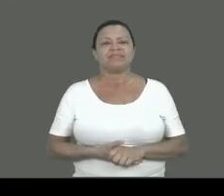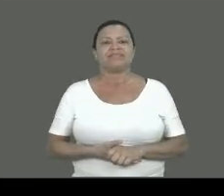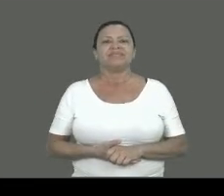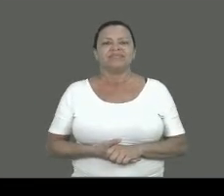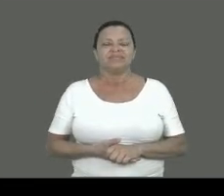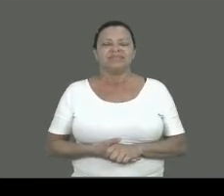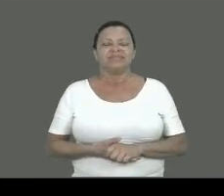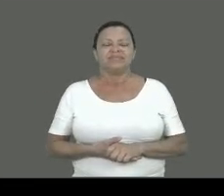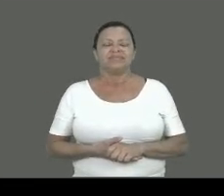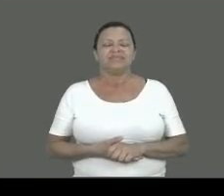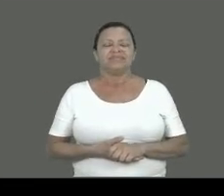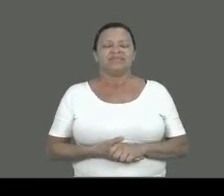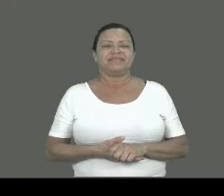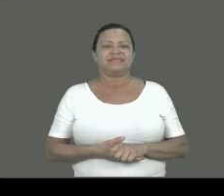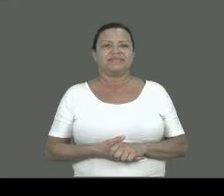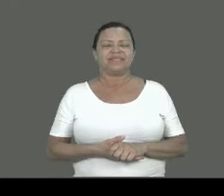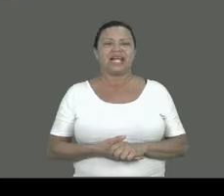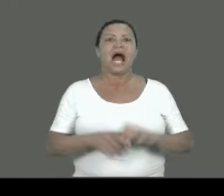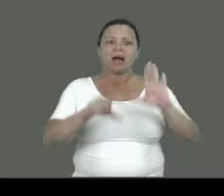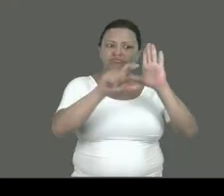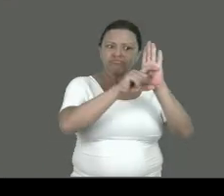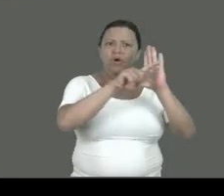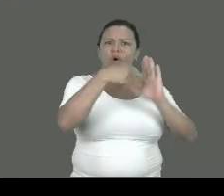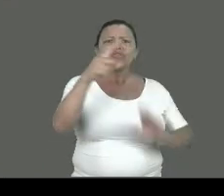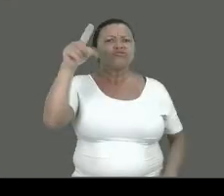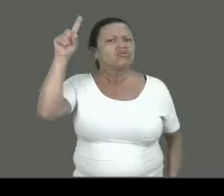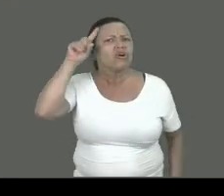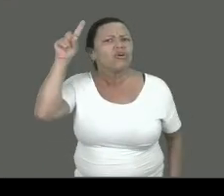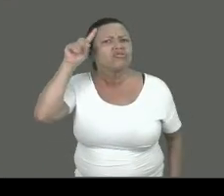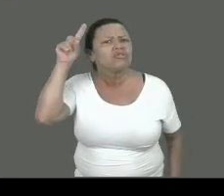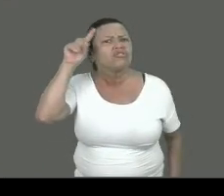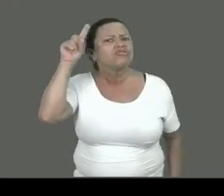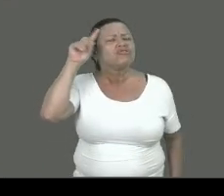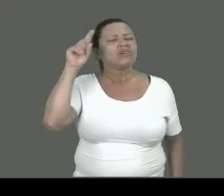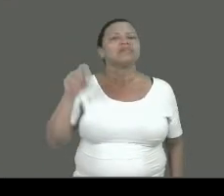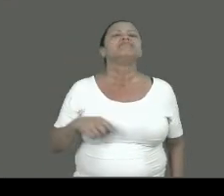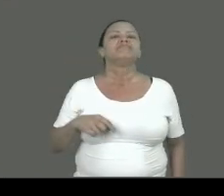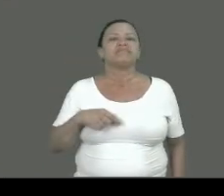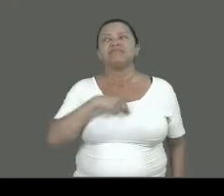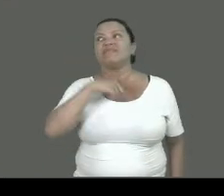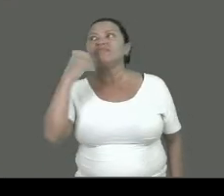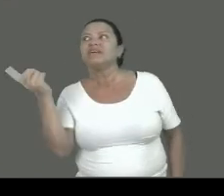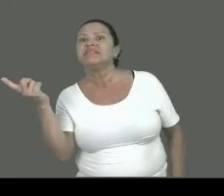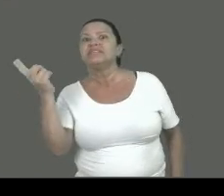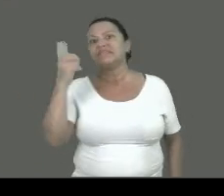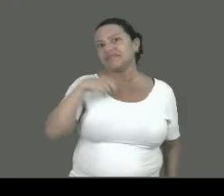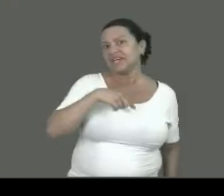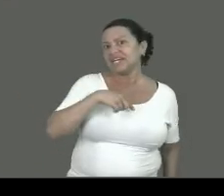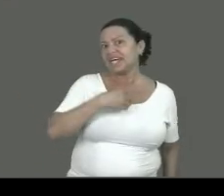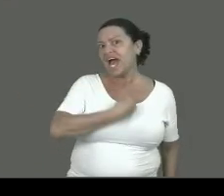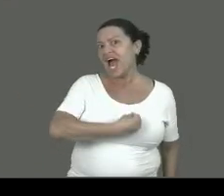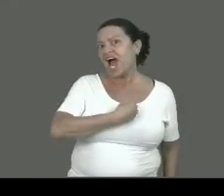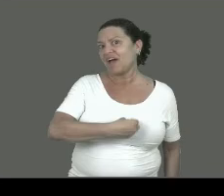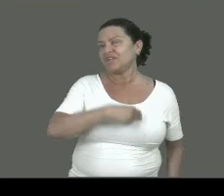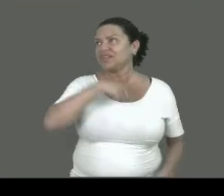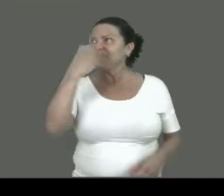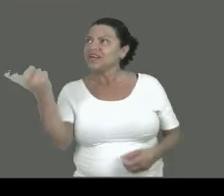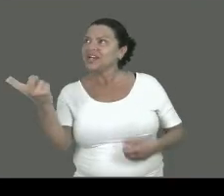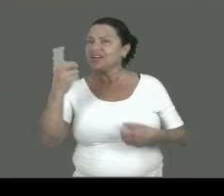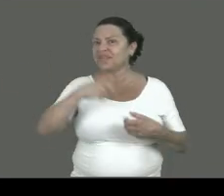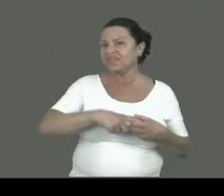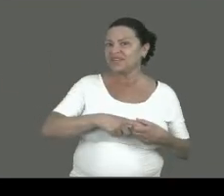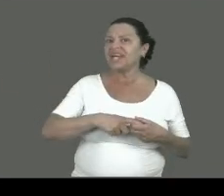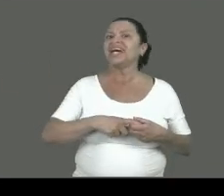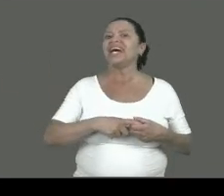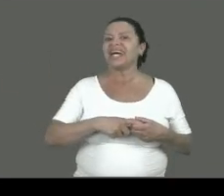letra continua. Todos os dias é um vai e vem. A vida se repete na